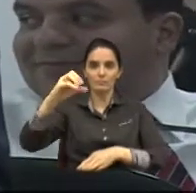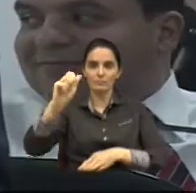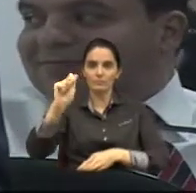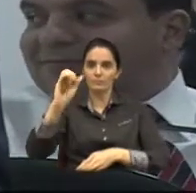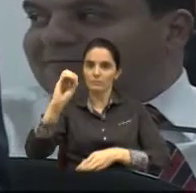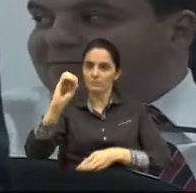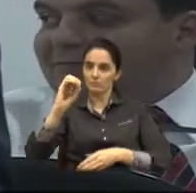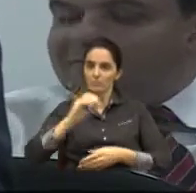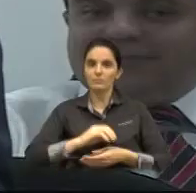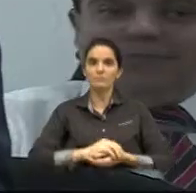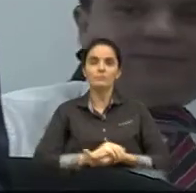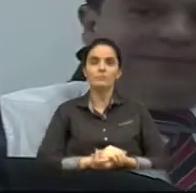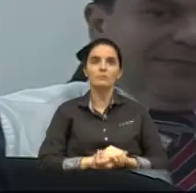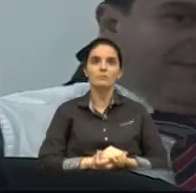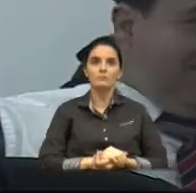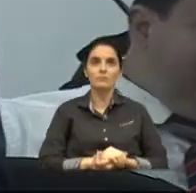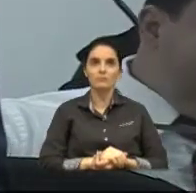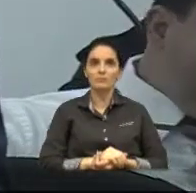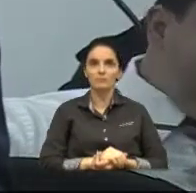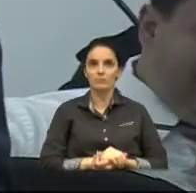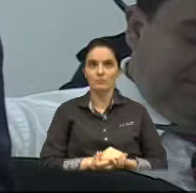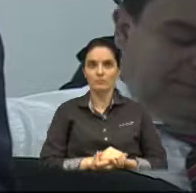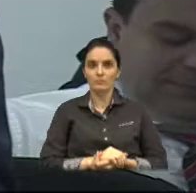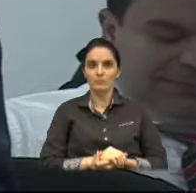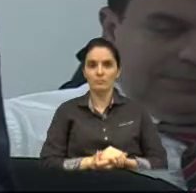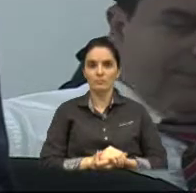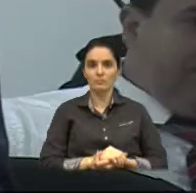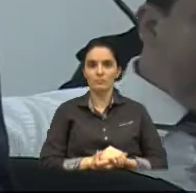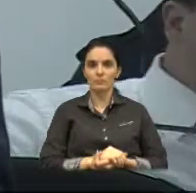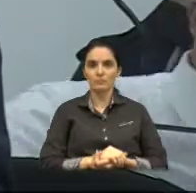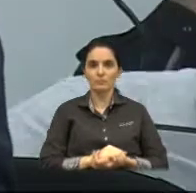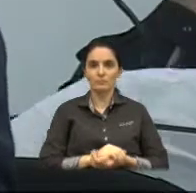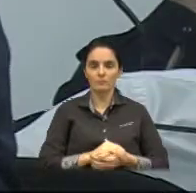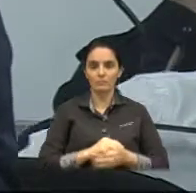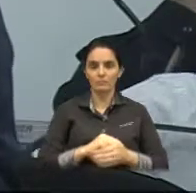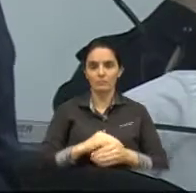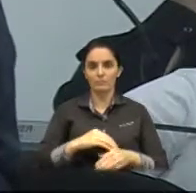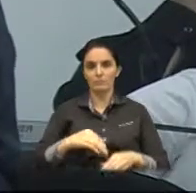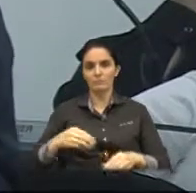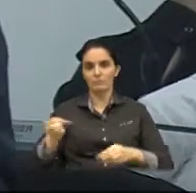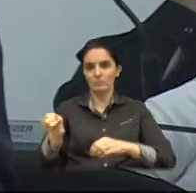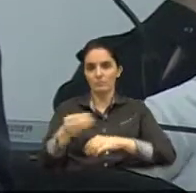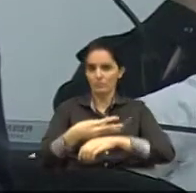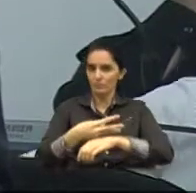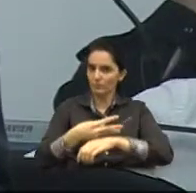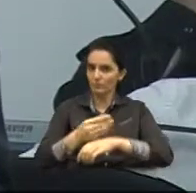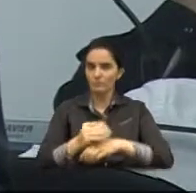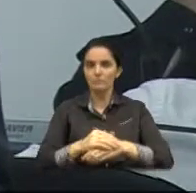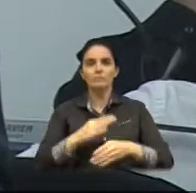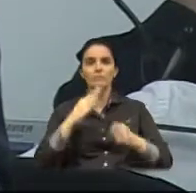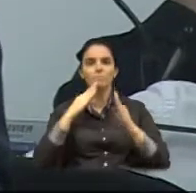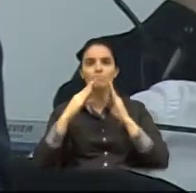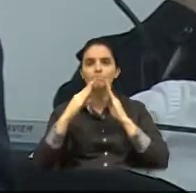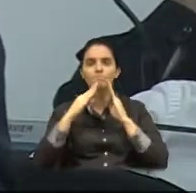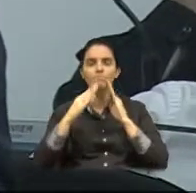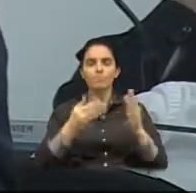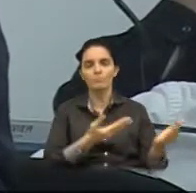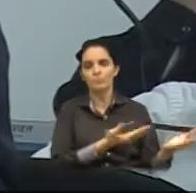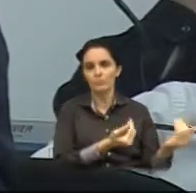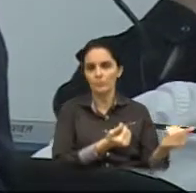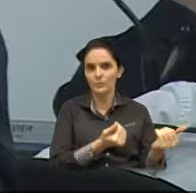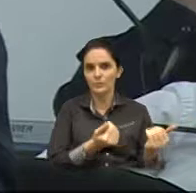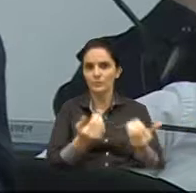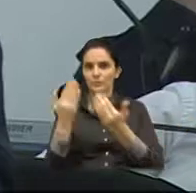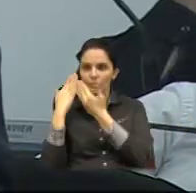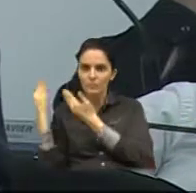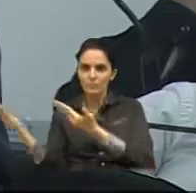pelo fato do mau uso do WhatsApp, Facebook, por jovens que convidam outros jovens